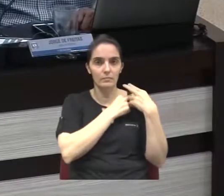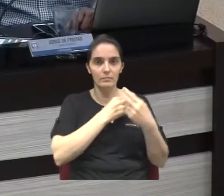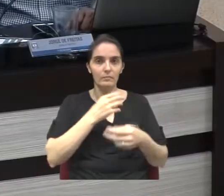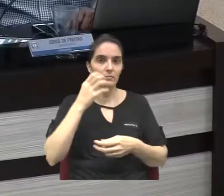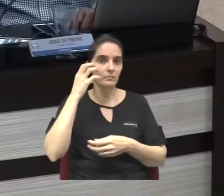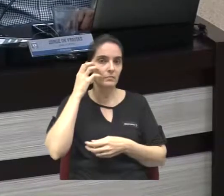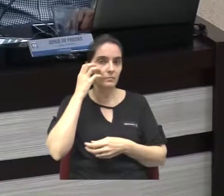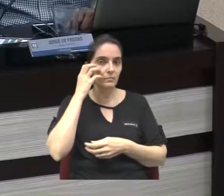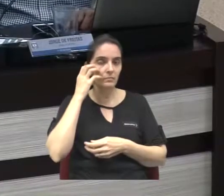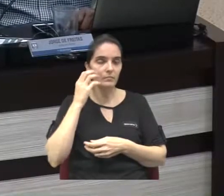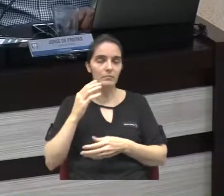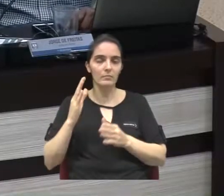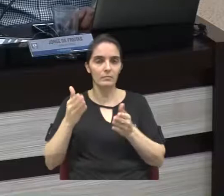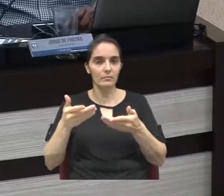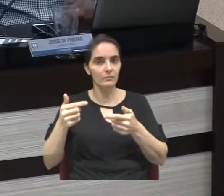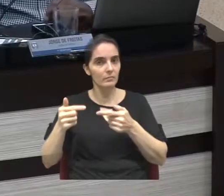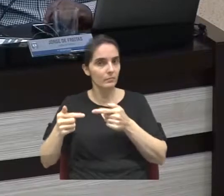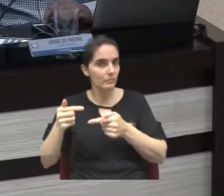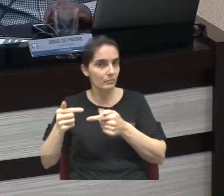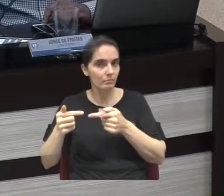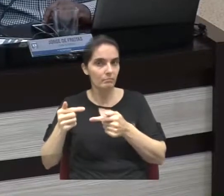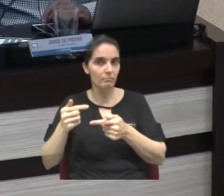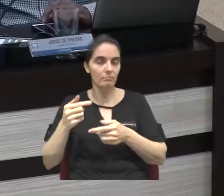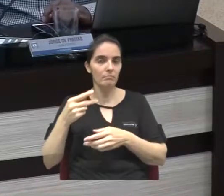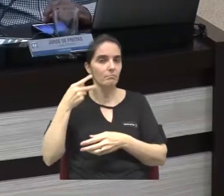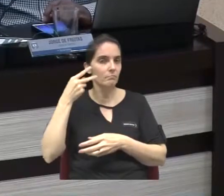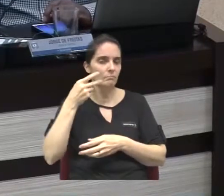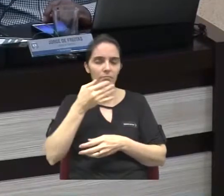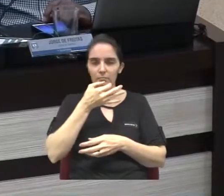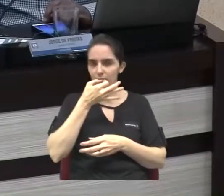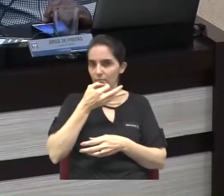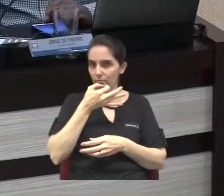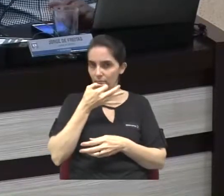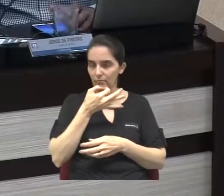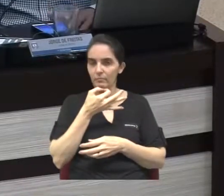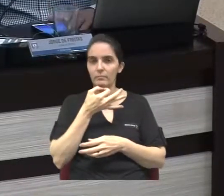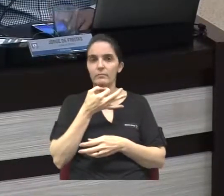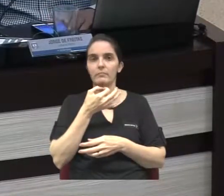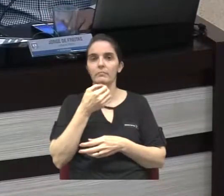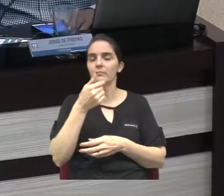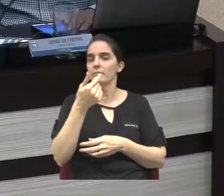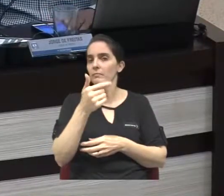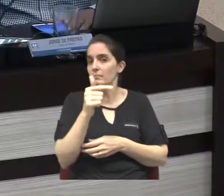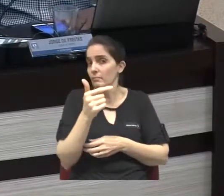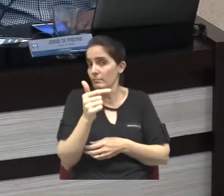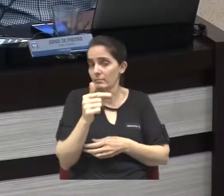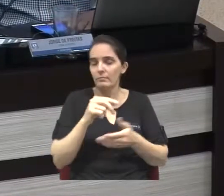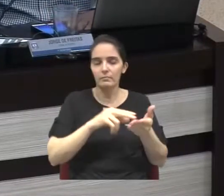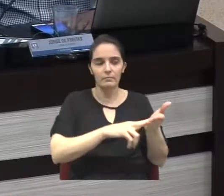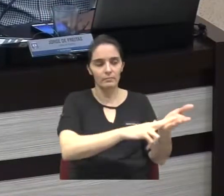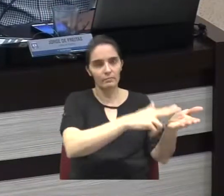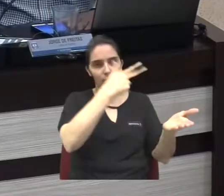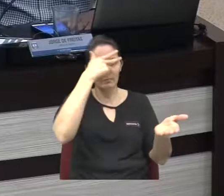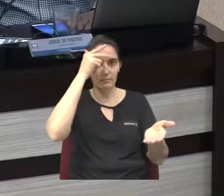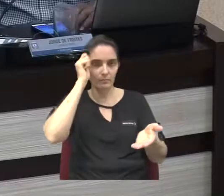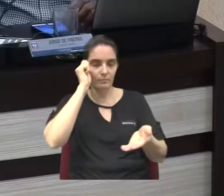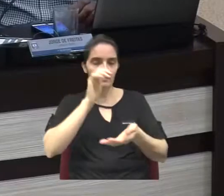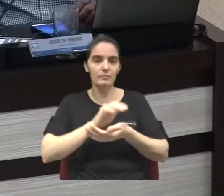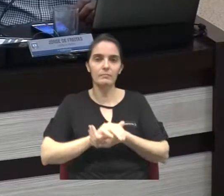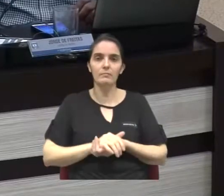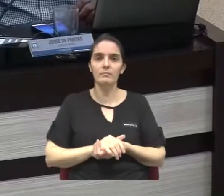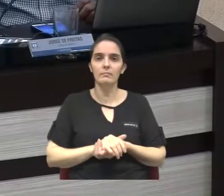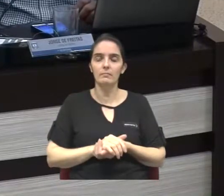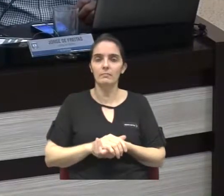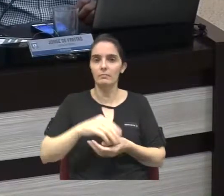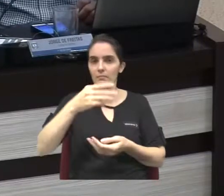requerimento 434 está em discussão, com o vereador deseja discutir o requerimento. Não havendo, será encaminhado ao executivo. O requerimento